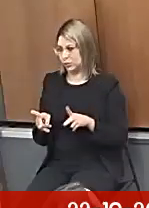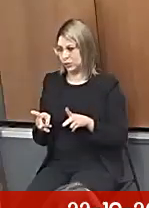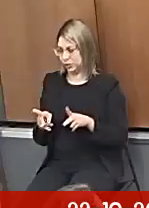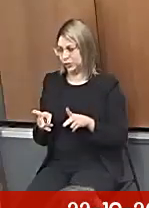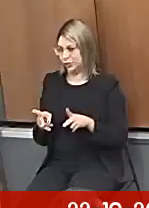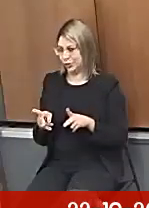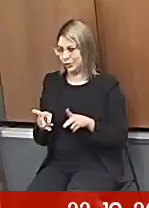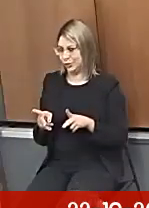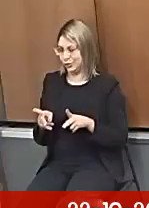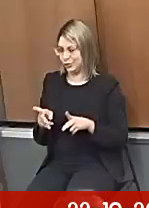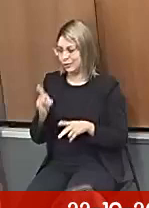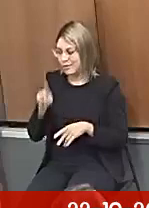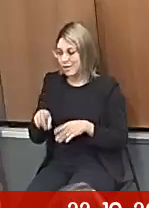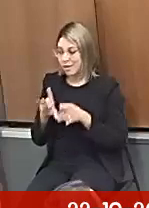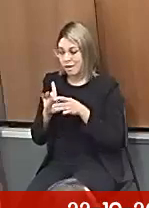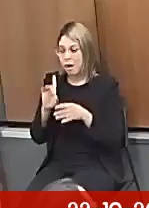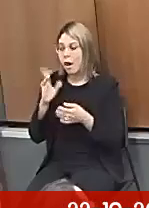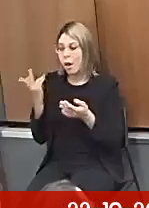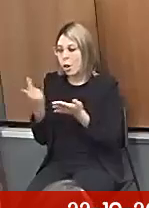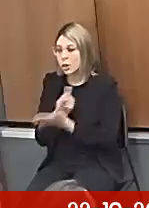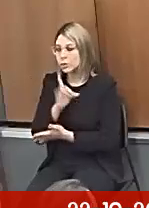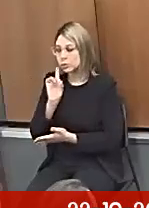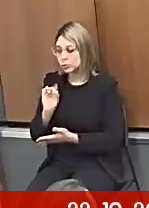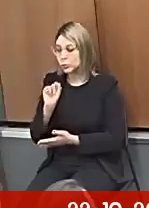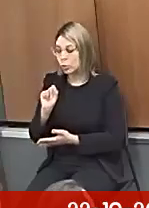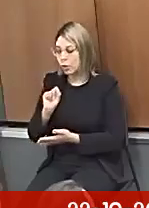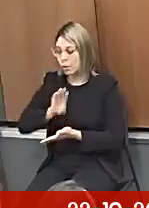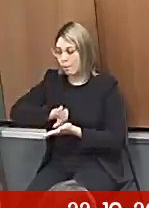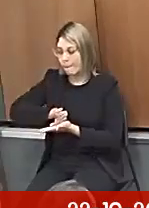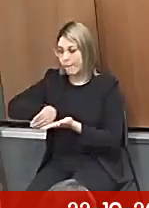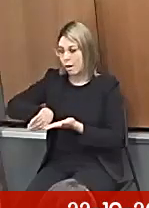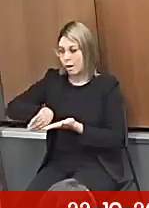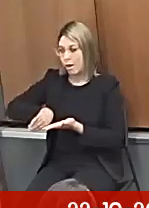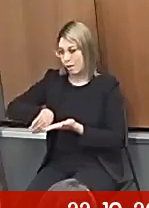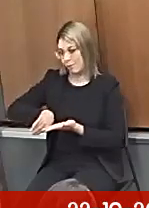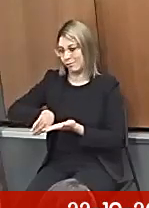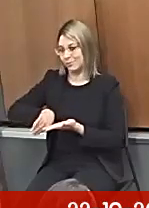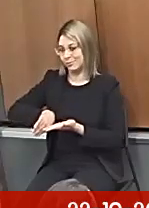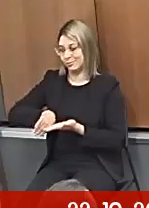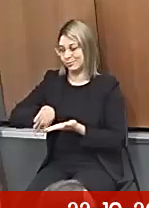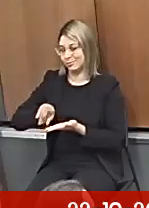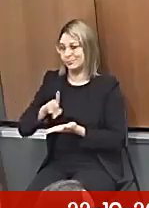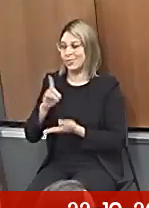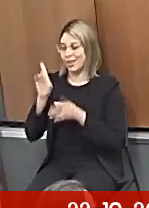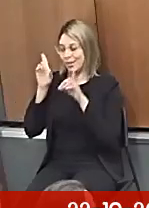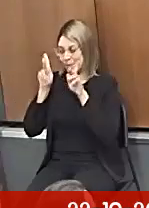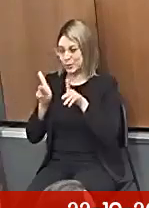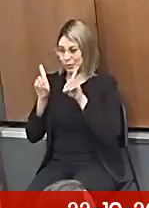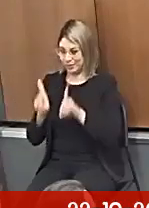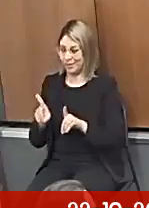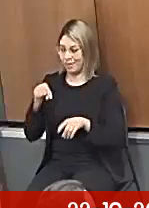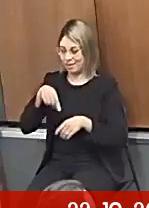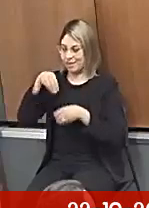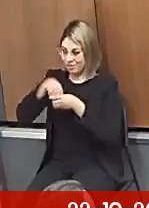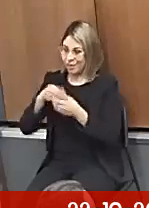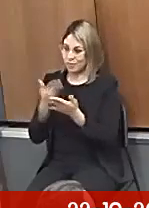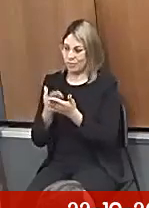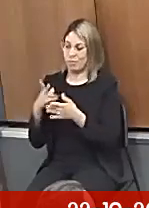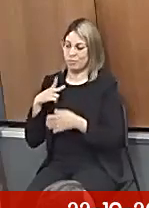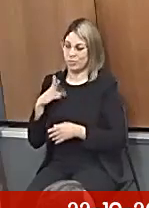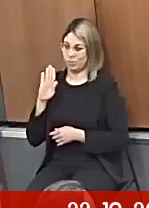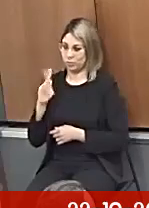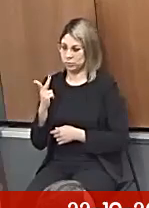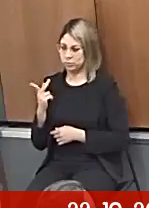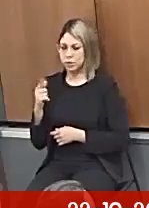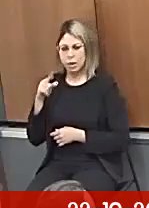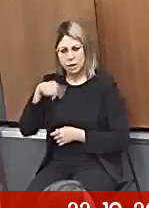de promoção, de exclusão por parte das escolas particulares aqui de Belo Horizonte. Eu quero só lembrar que